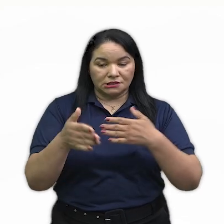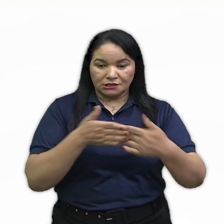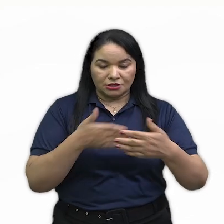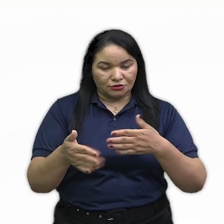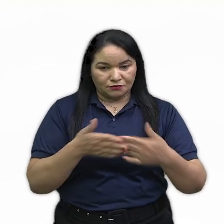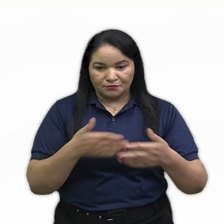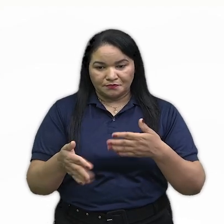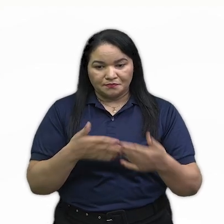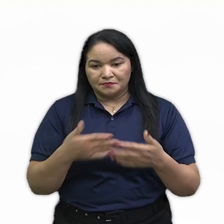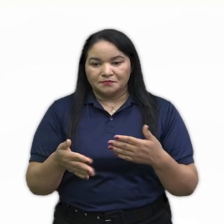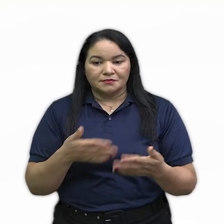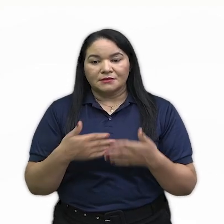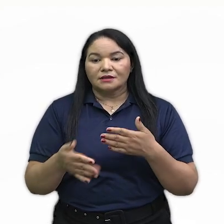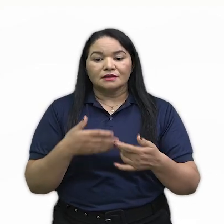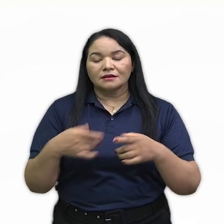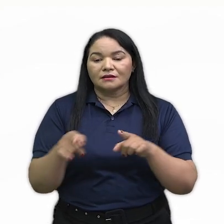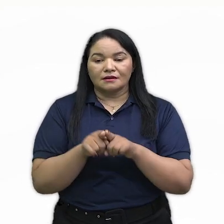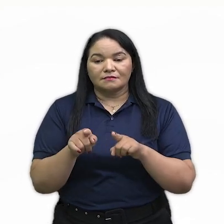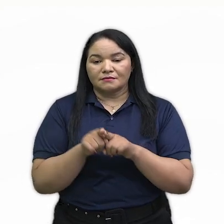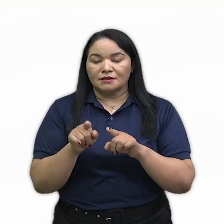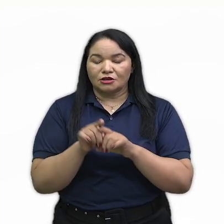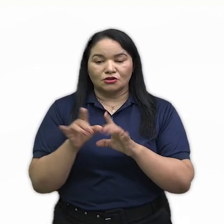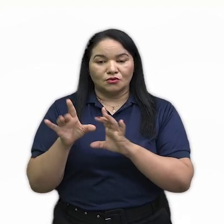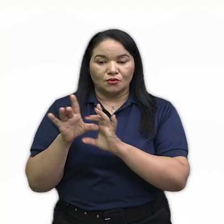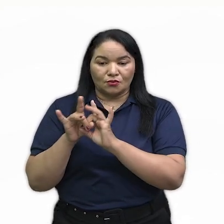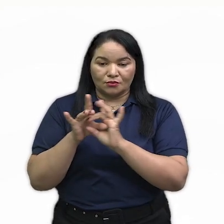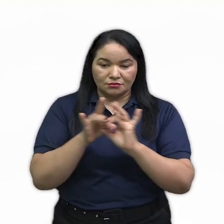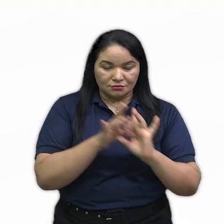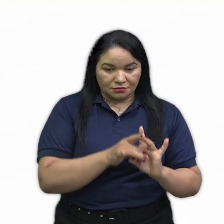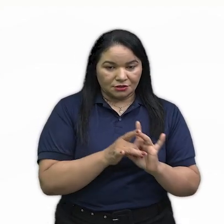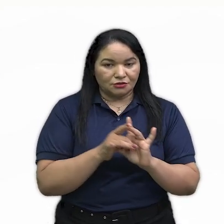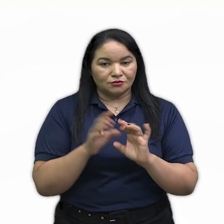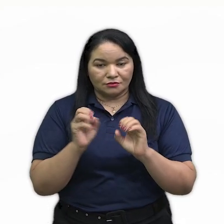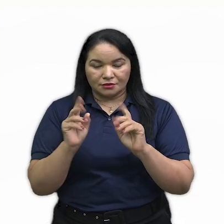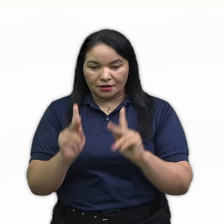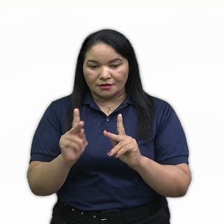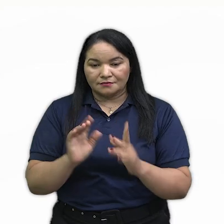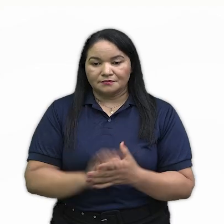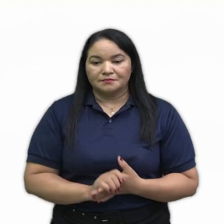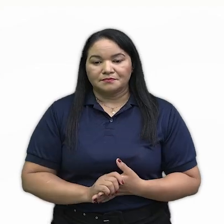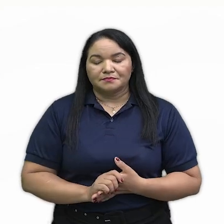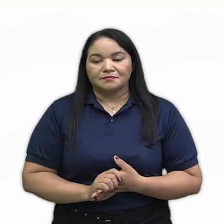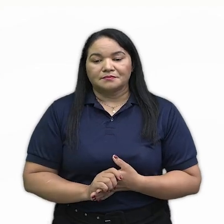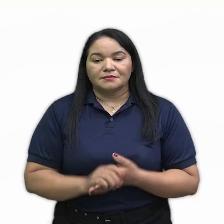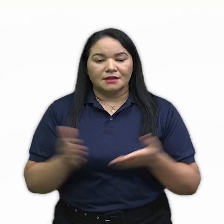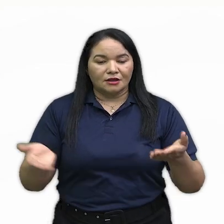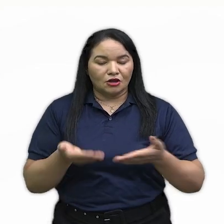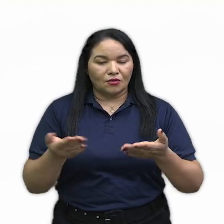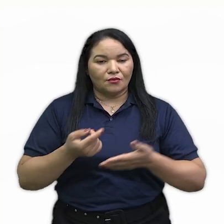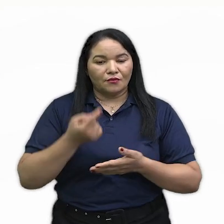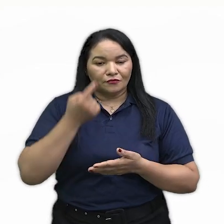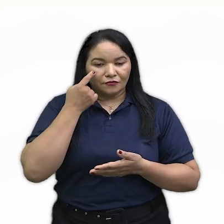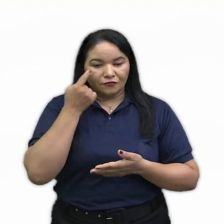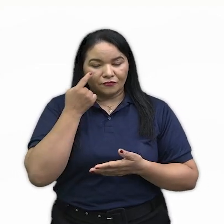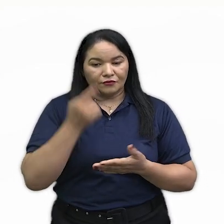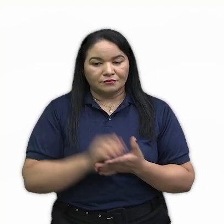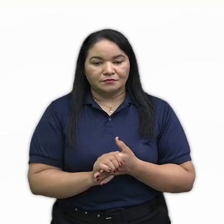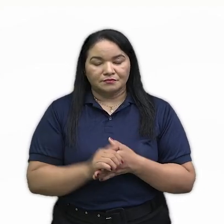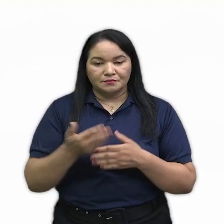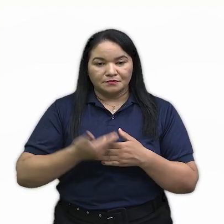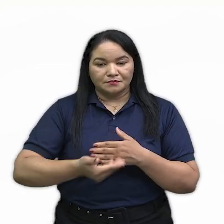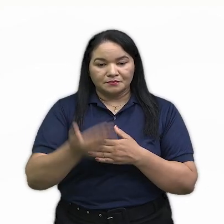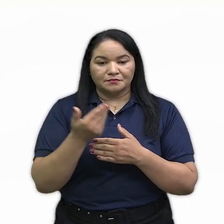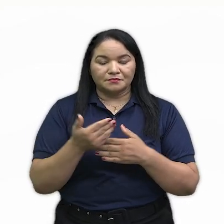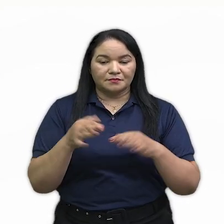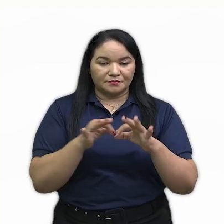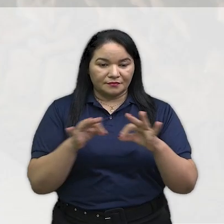ter, independente também da contextualização do mesmo, perfeito? Vamos agora verificar a próxima